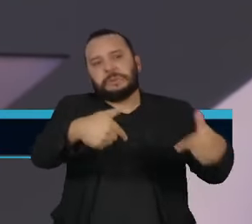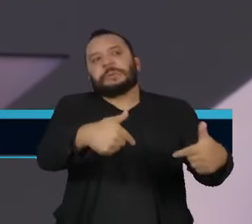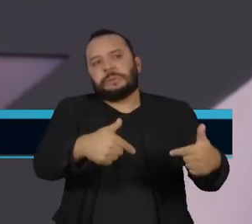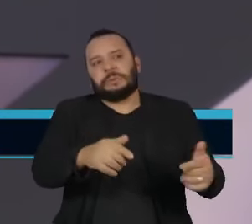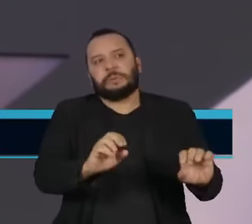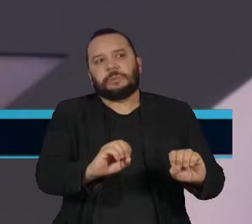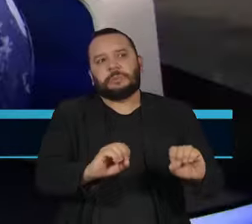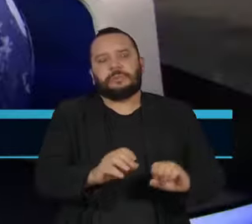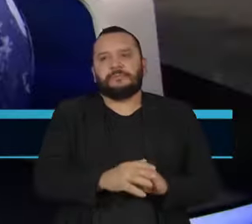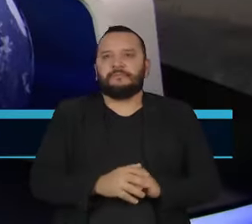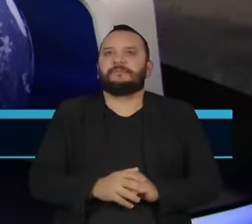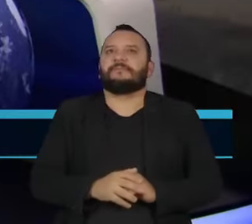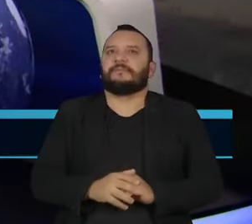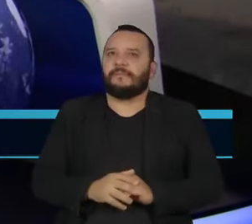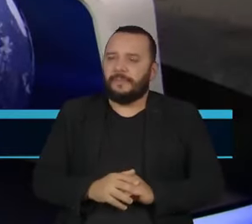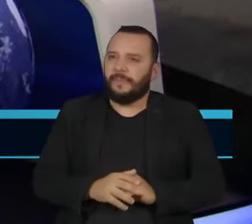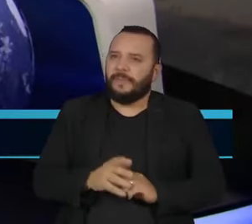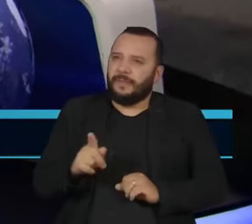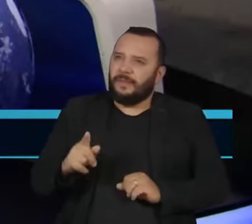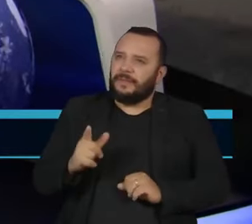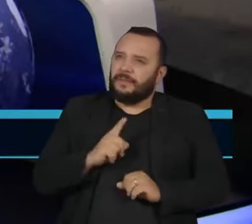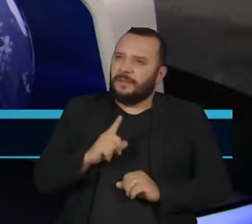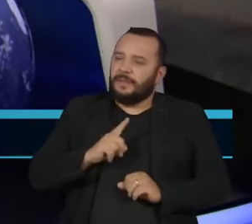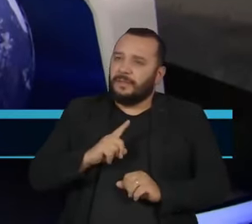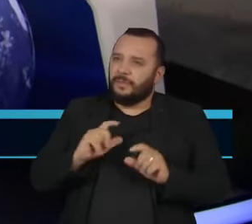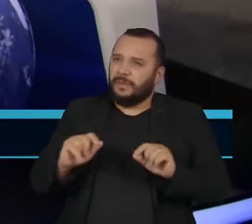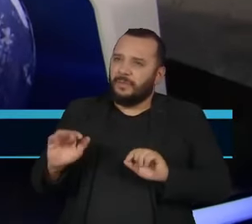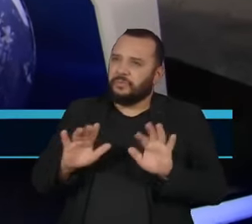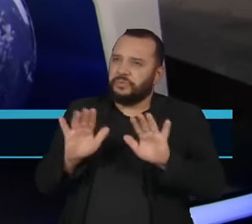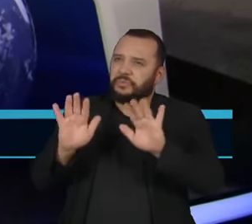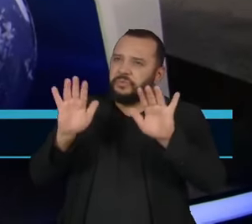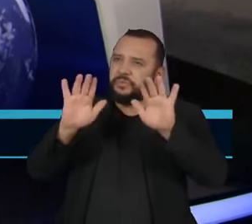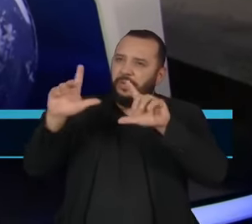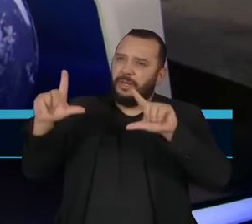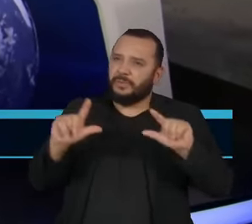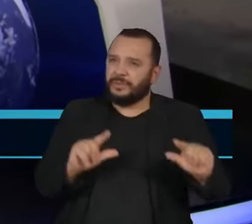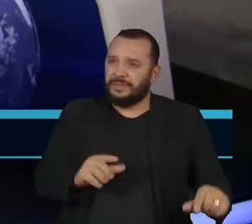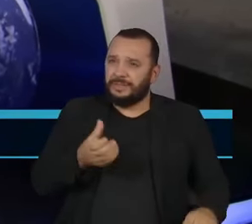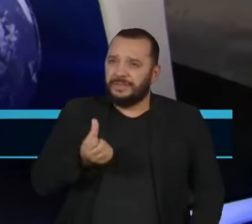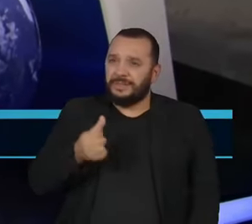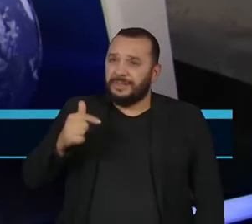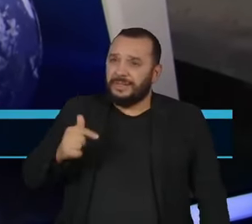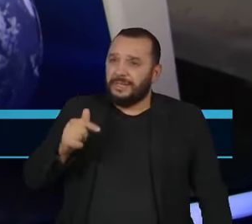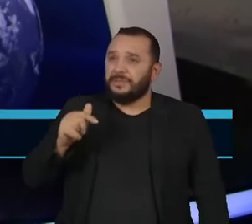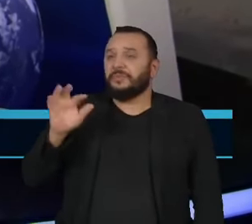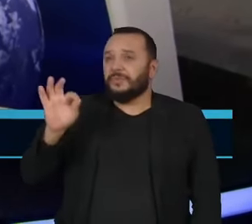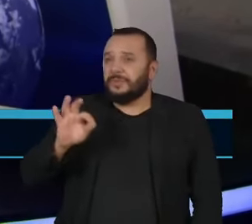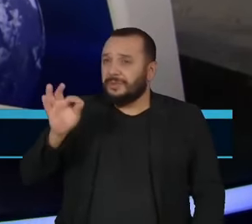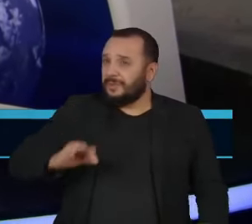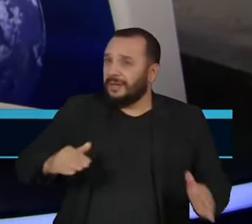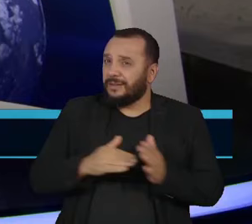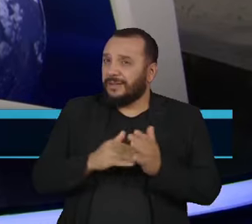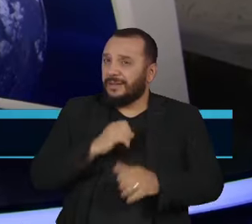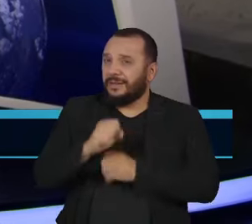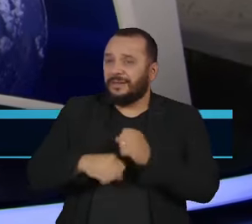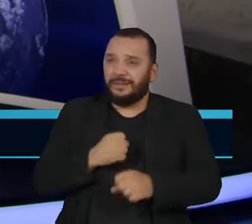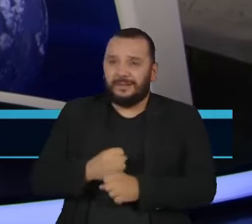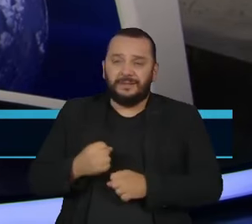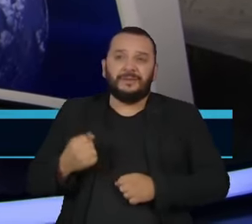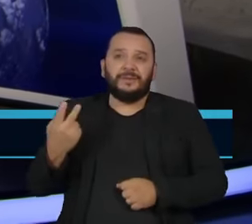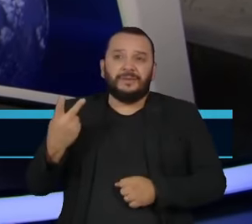curtíssimo prazo, né? Só para a gente trazer o dado aqui, eles falam em reduzir 67% das emissões até 2035. É muita